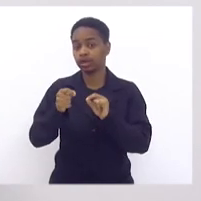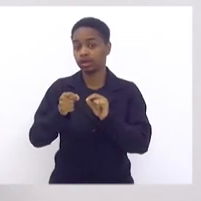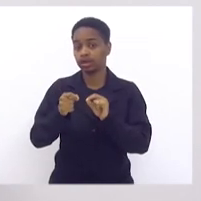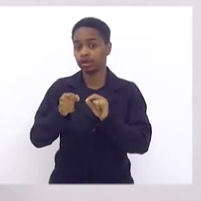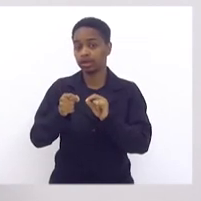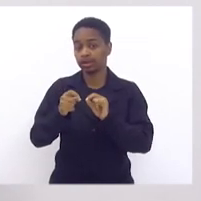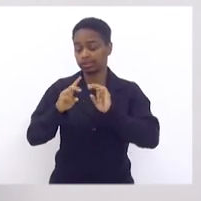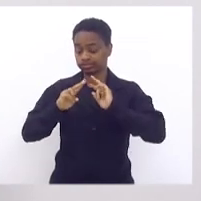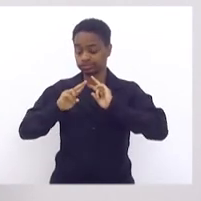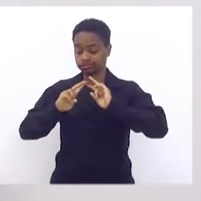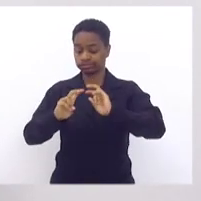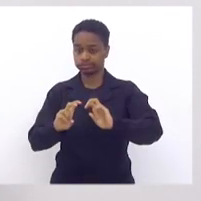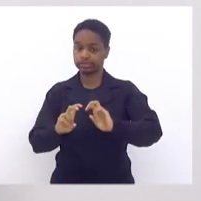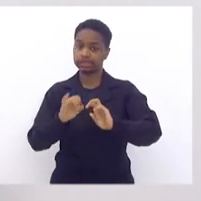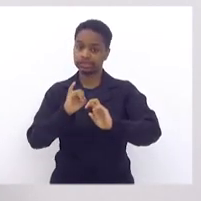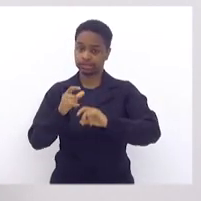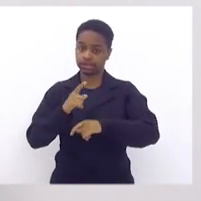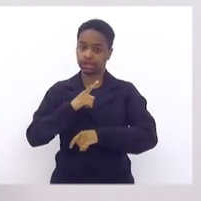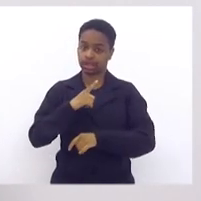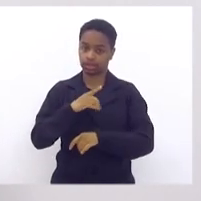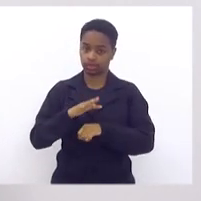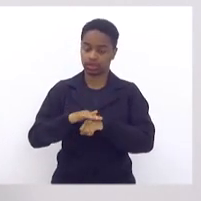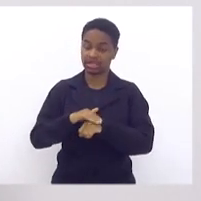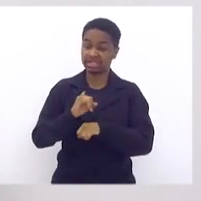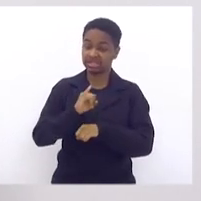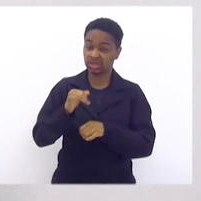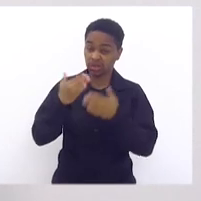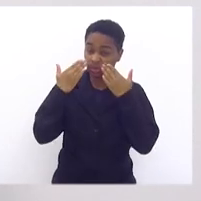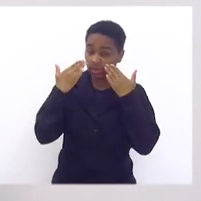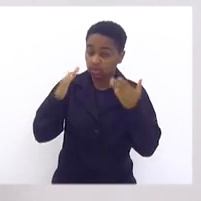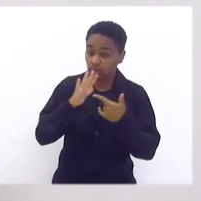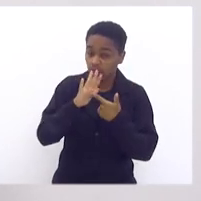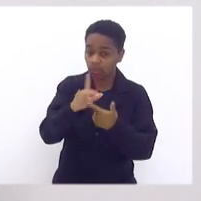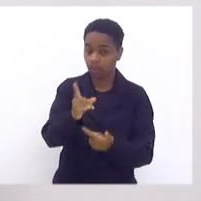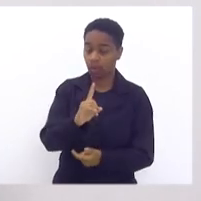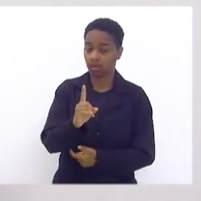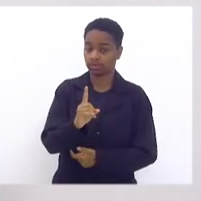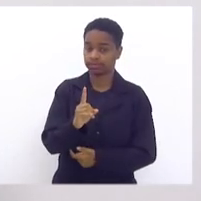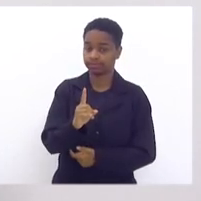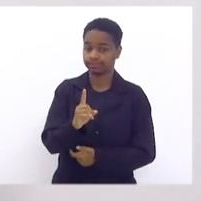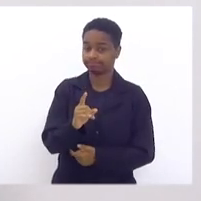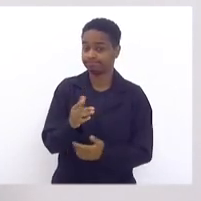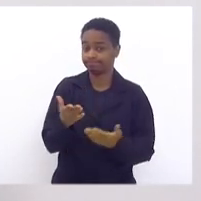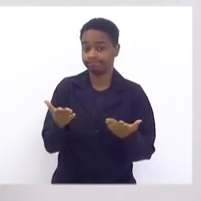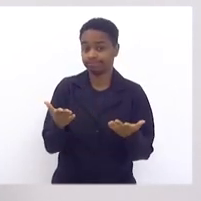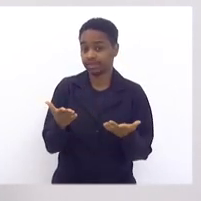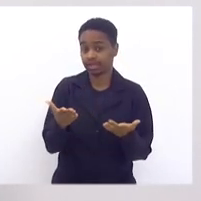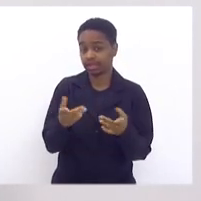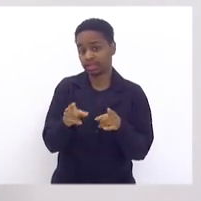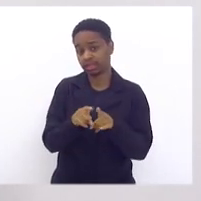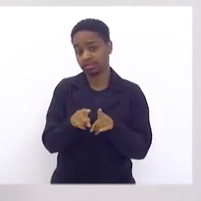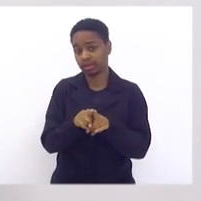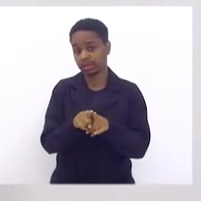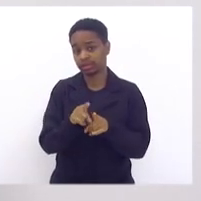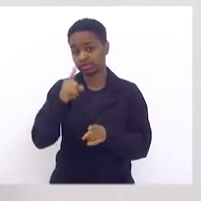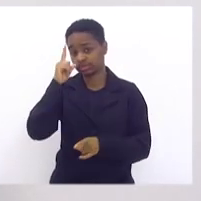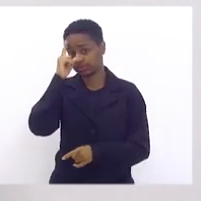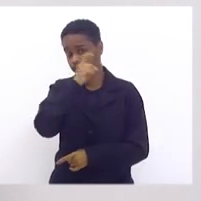tem. E se isso não for explicitado dessa forma, também é